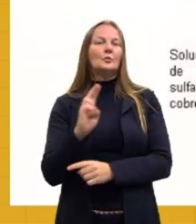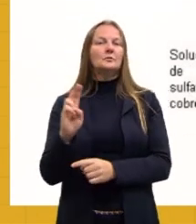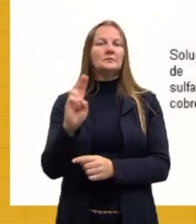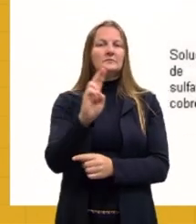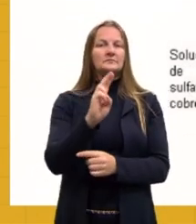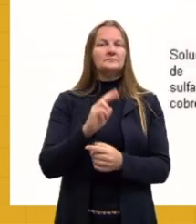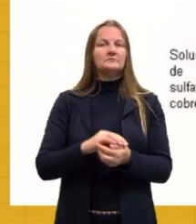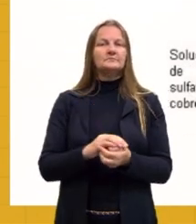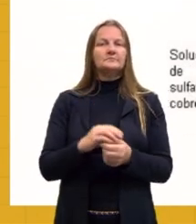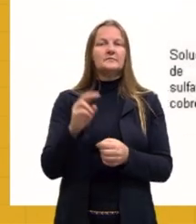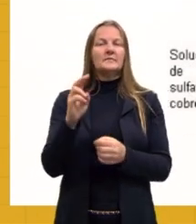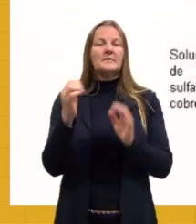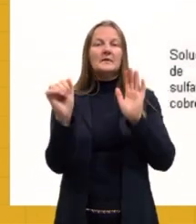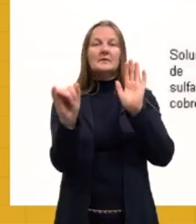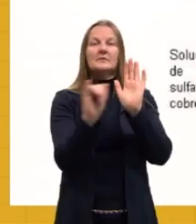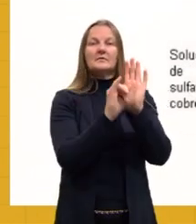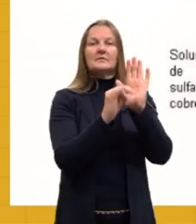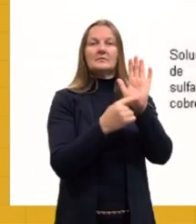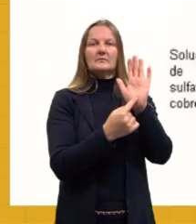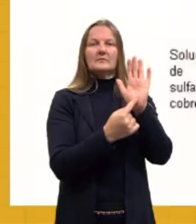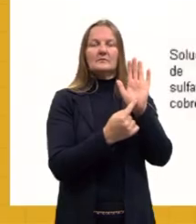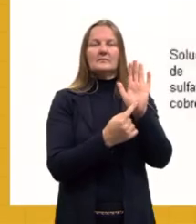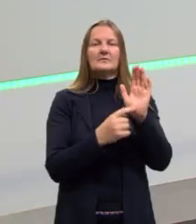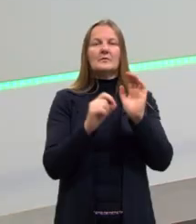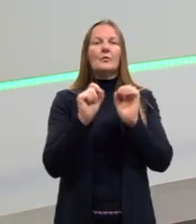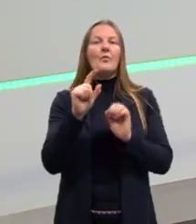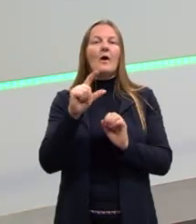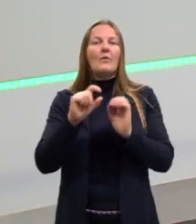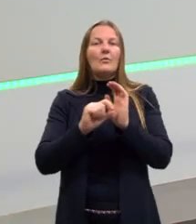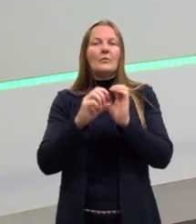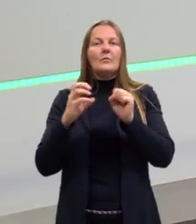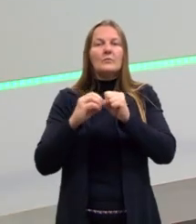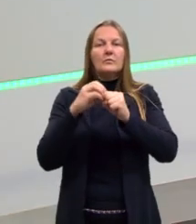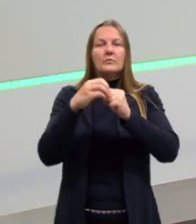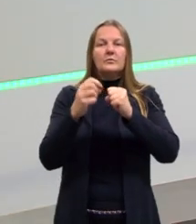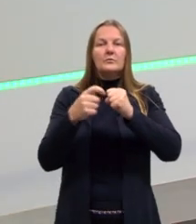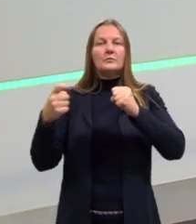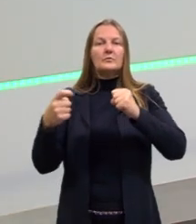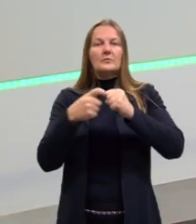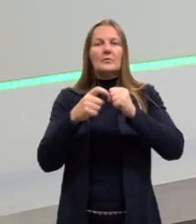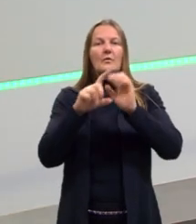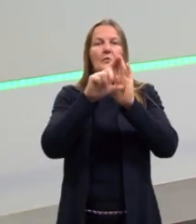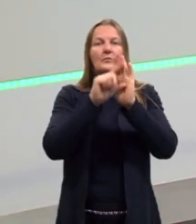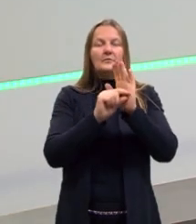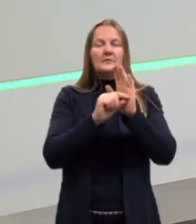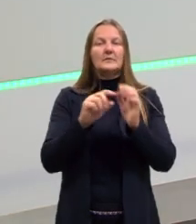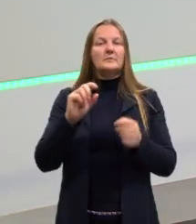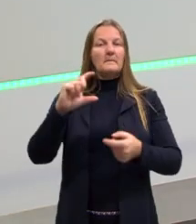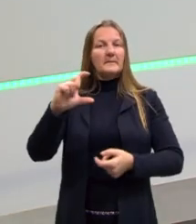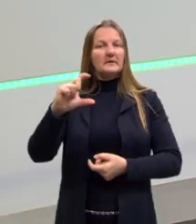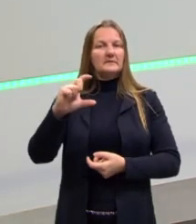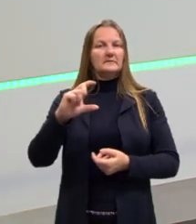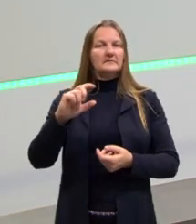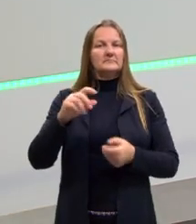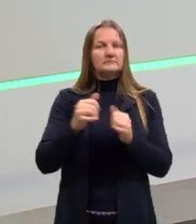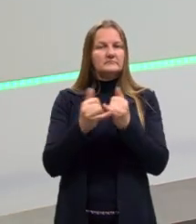gente conseguir identificar quem oxidou e quem reduziu em uma pilha